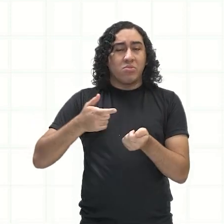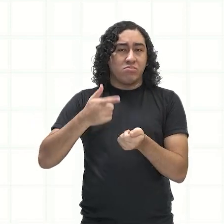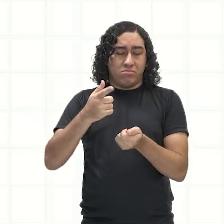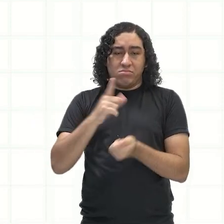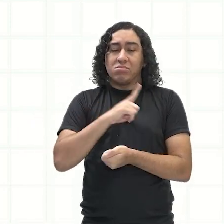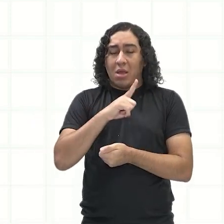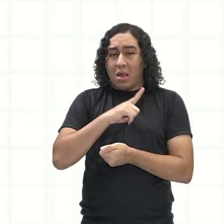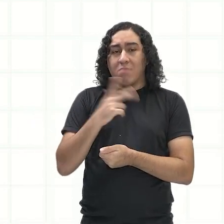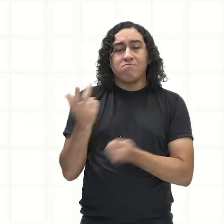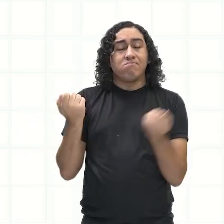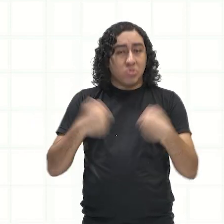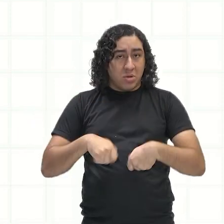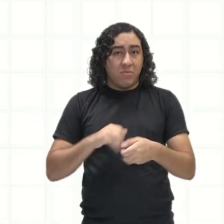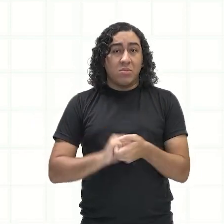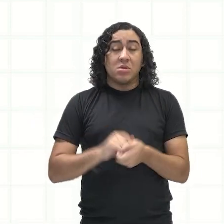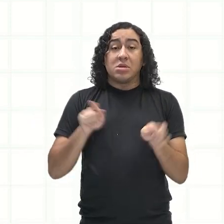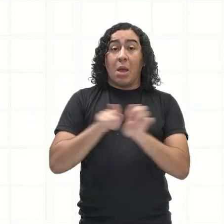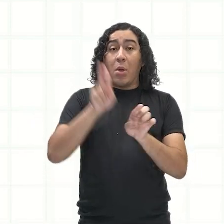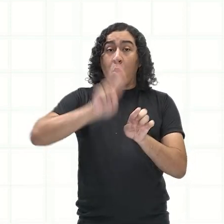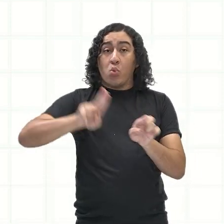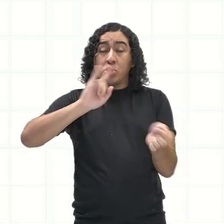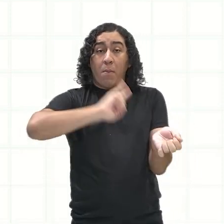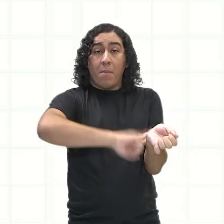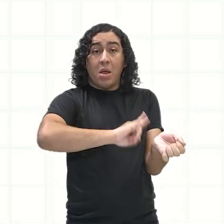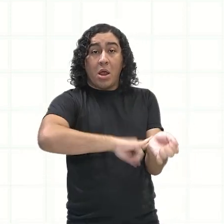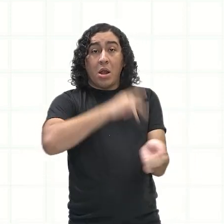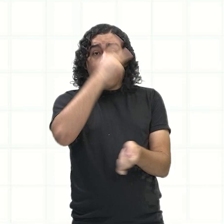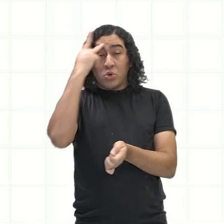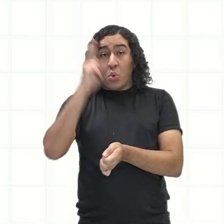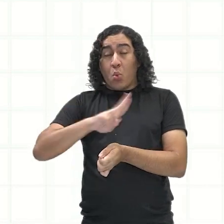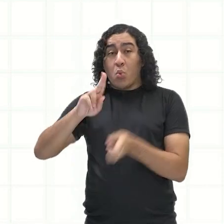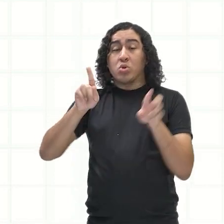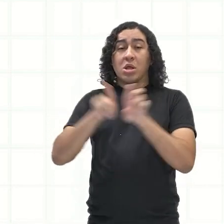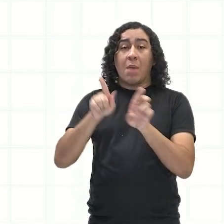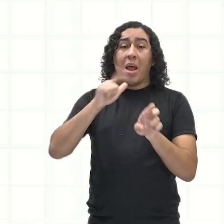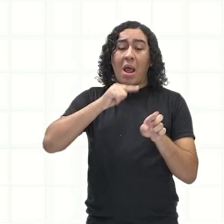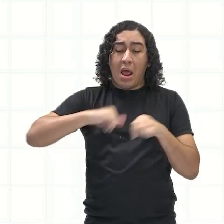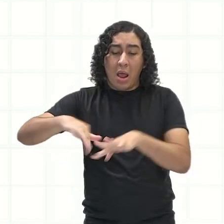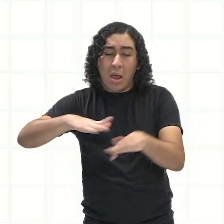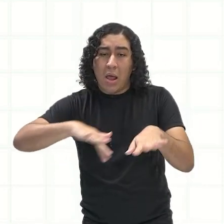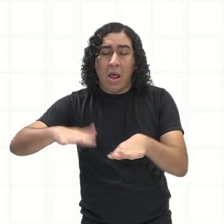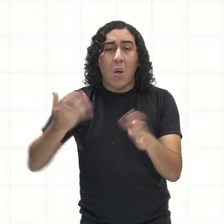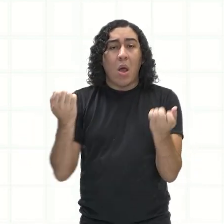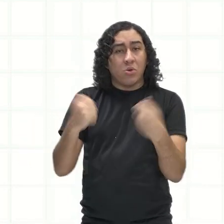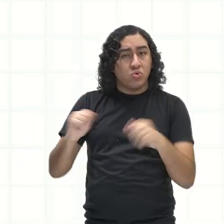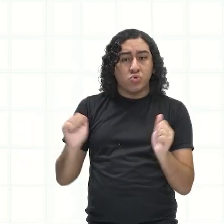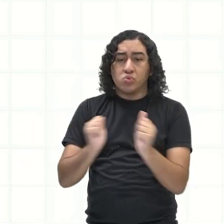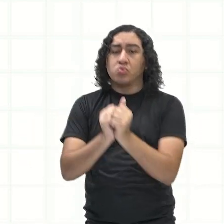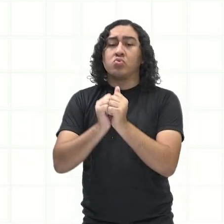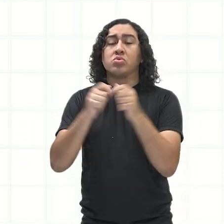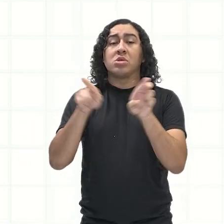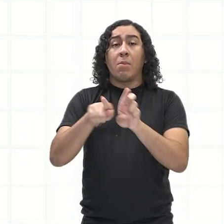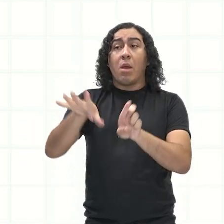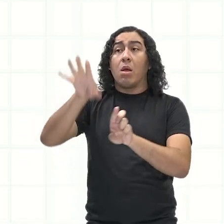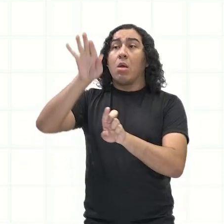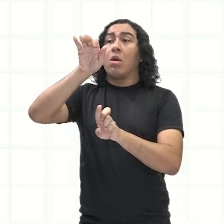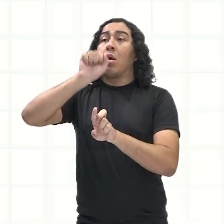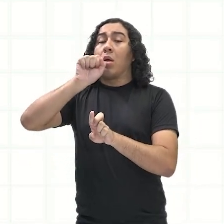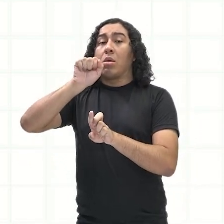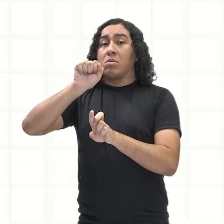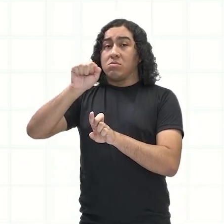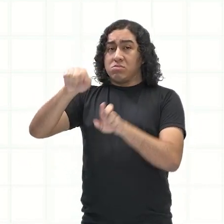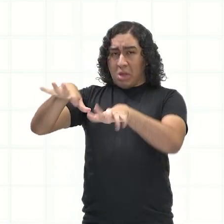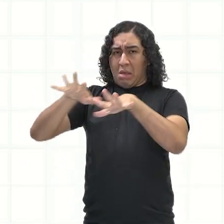utilizar o mesmo banheiro que aquela pessoa utilizou ou estar na piscina, não vai pegar, tá? E também pelo ar, certo? Então